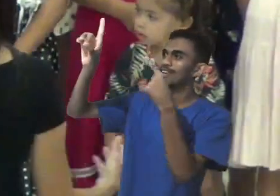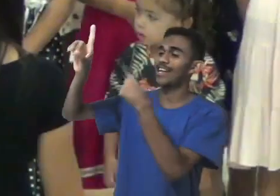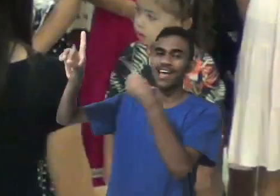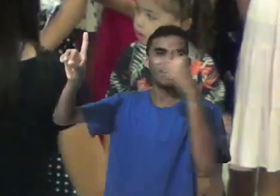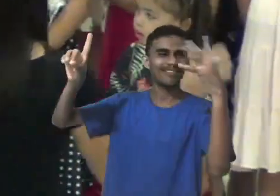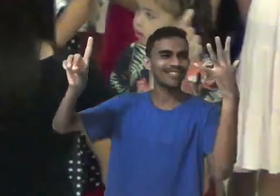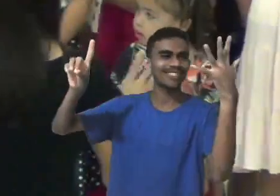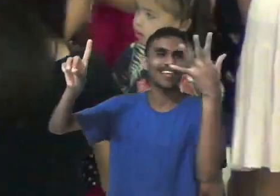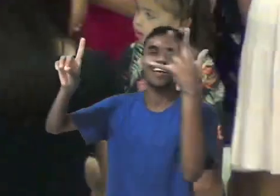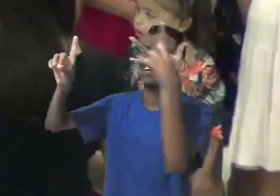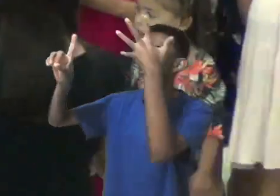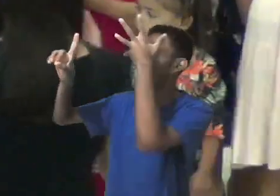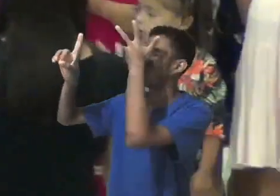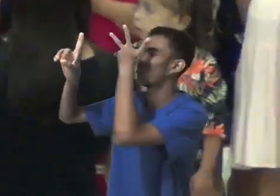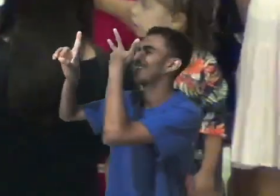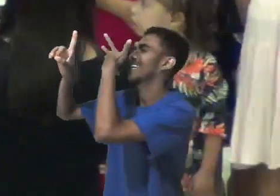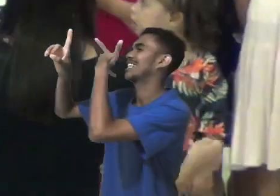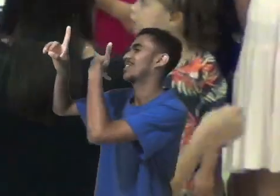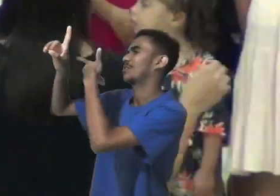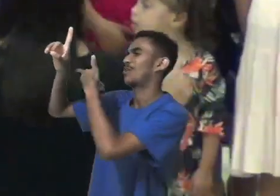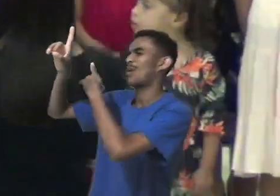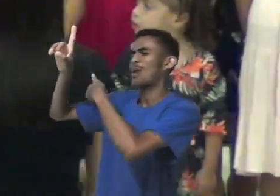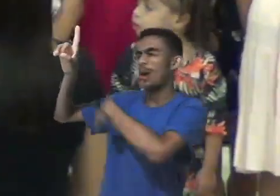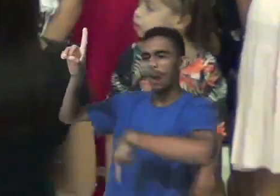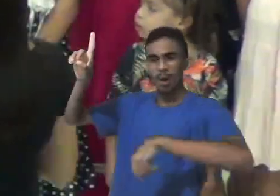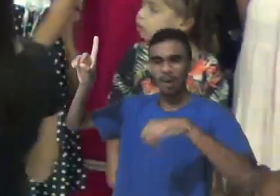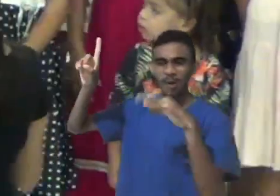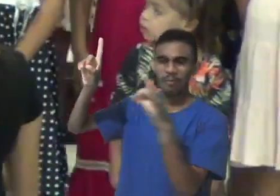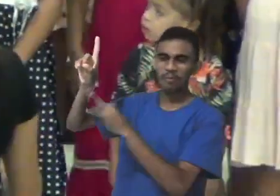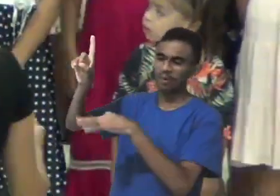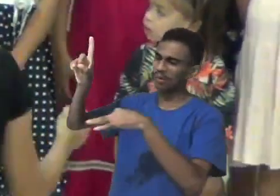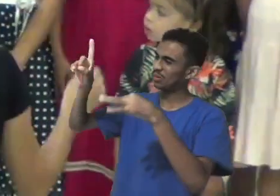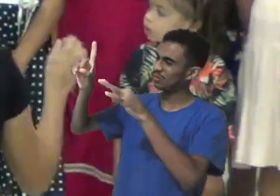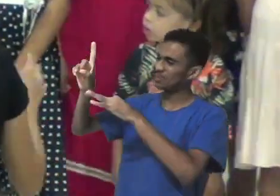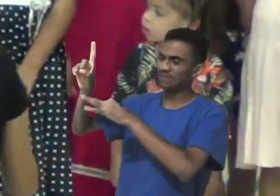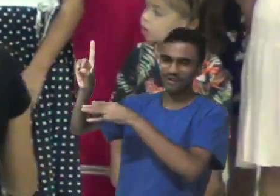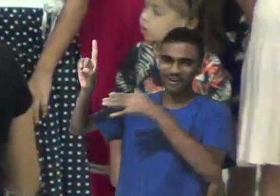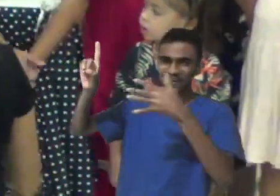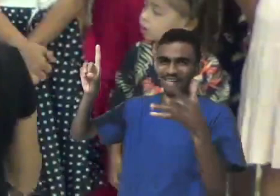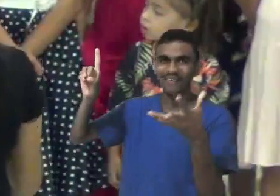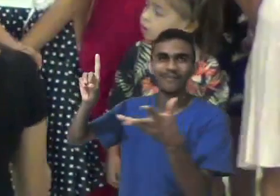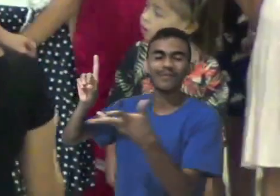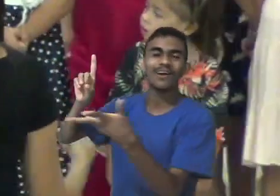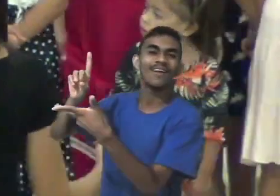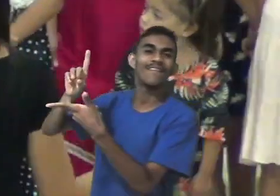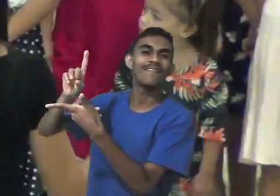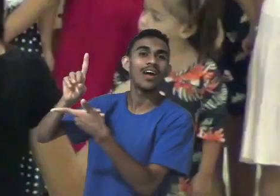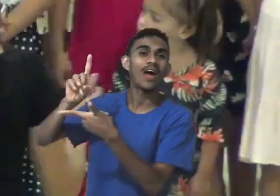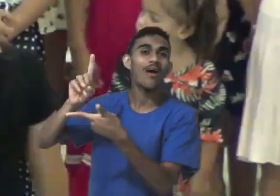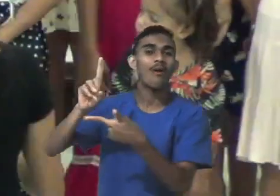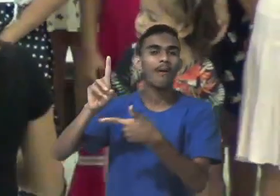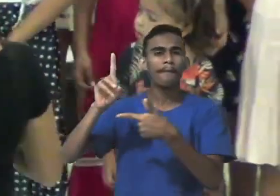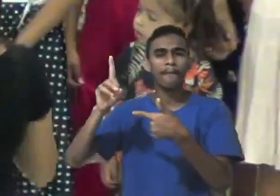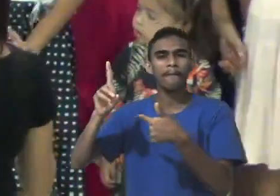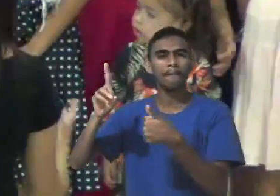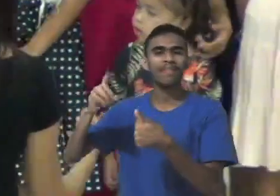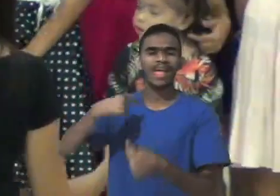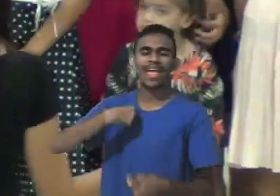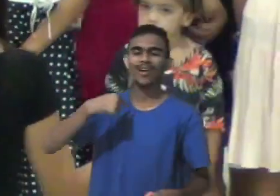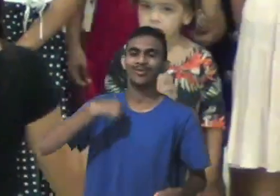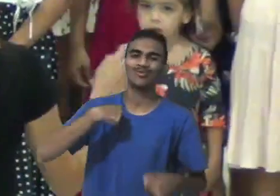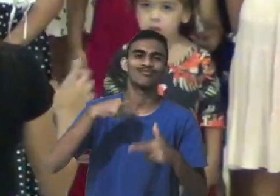Você deve ser tão lindo, o teu rosto tão amável,